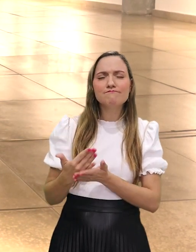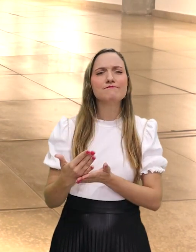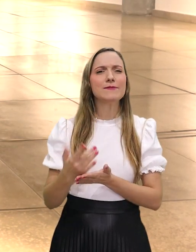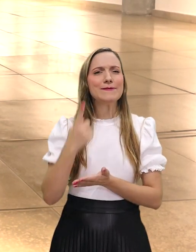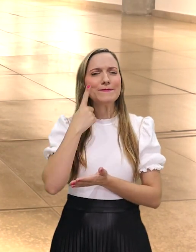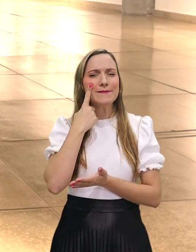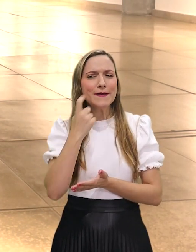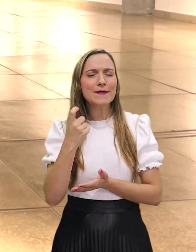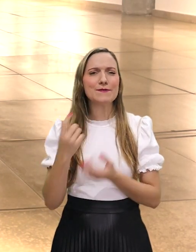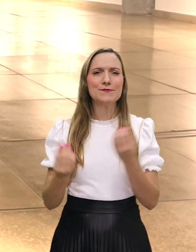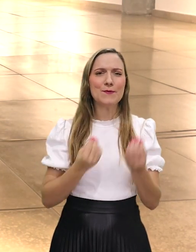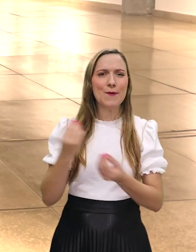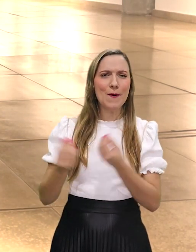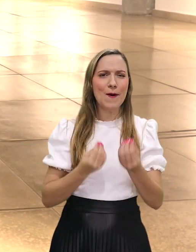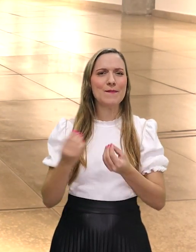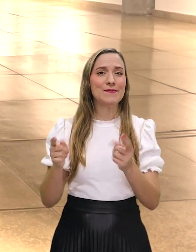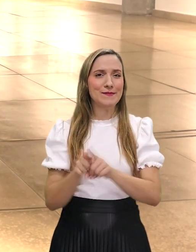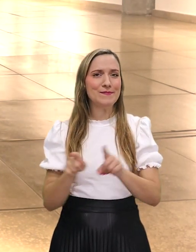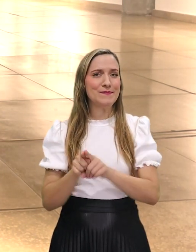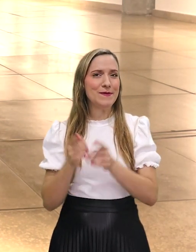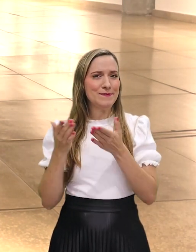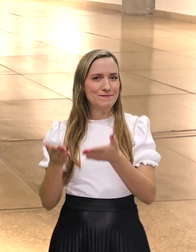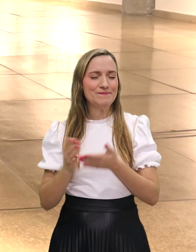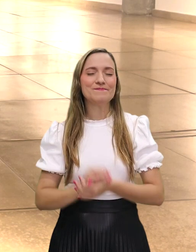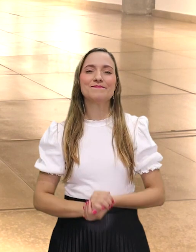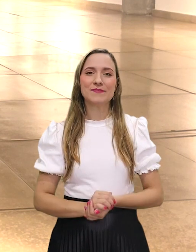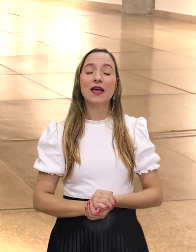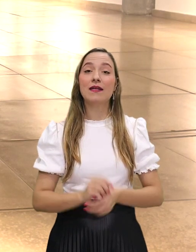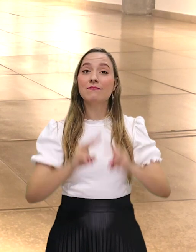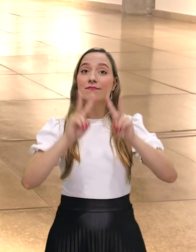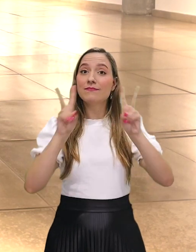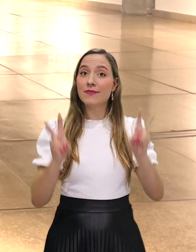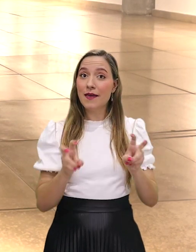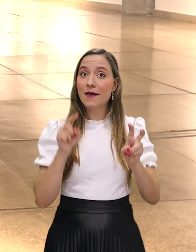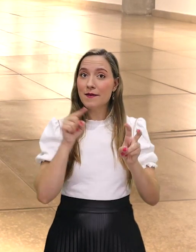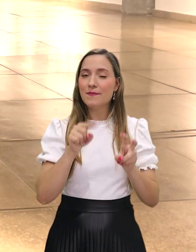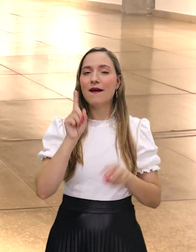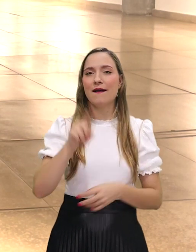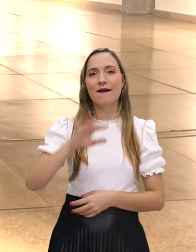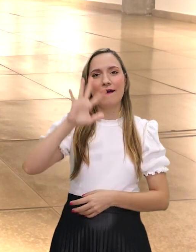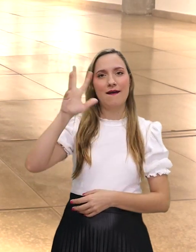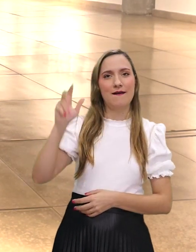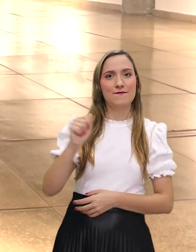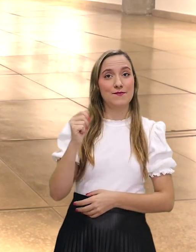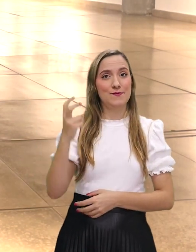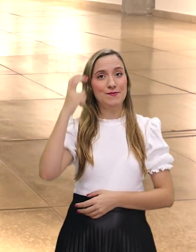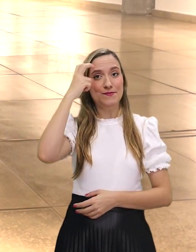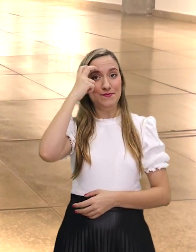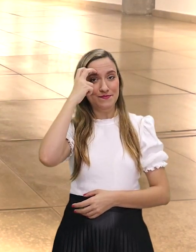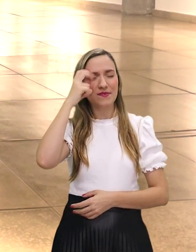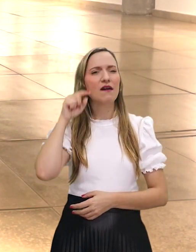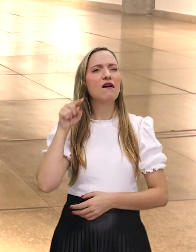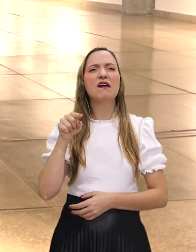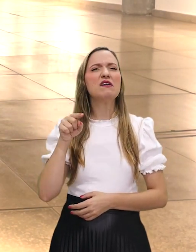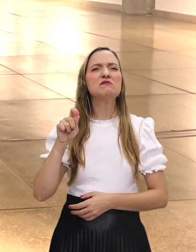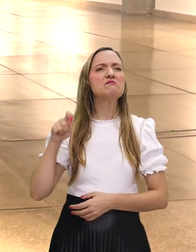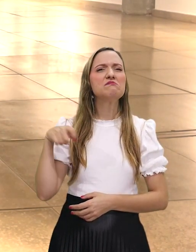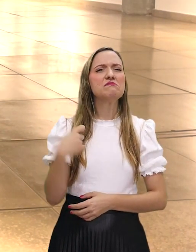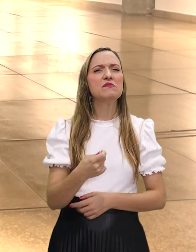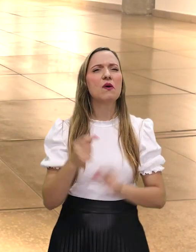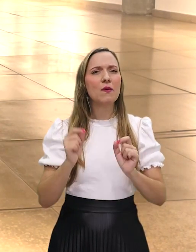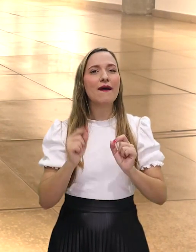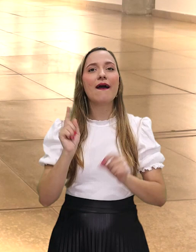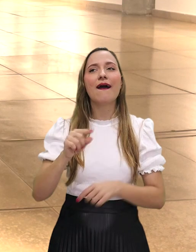O nome da exposição é Afrofuturar, Caminho Ancestral. Esse nome tem a ver com afrofuturismo, que